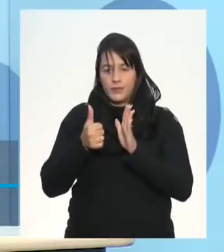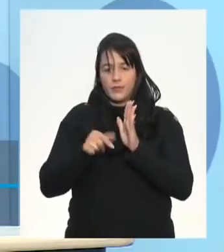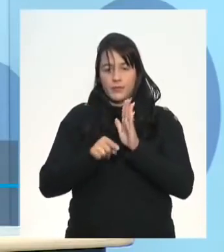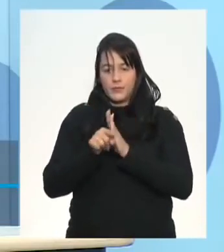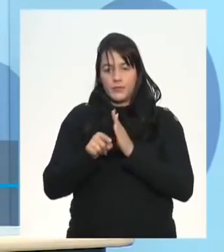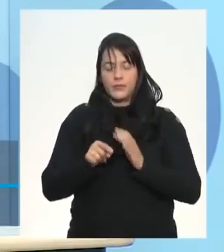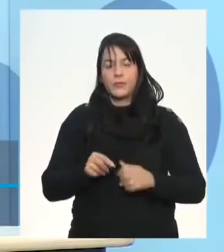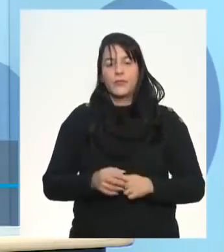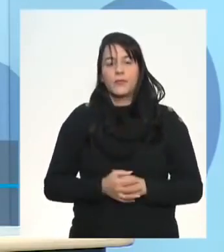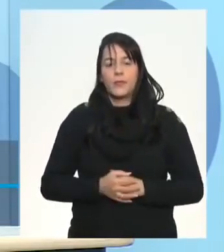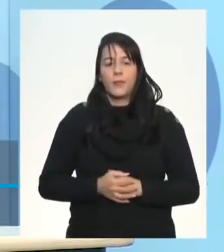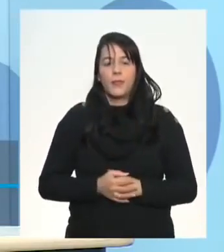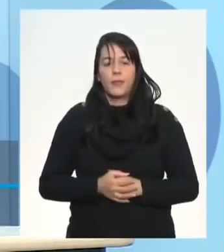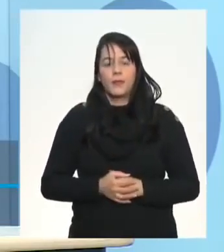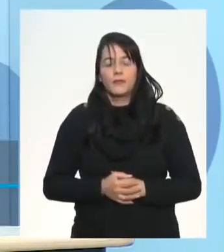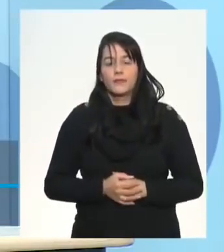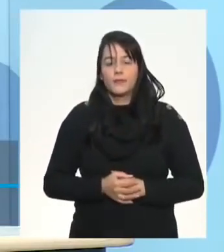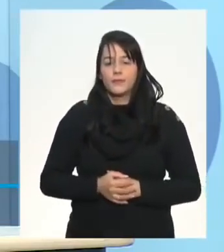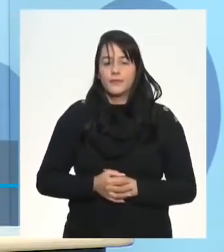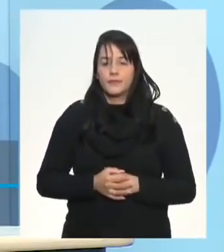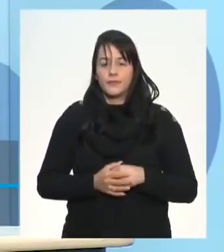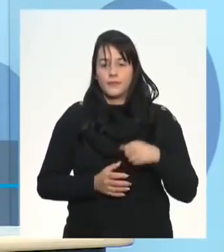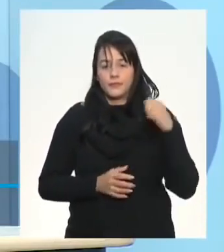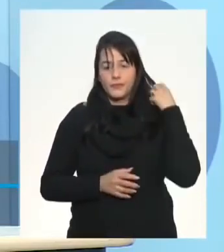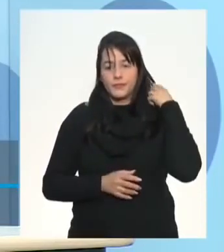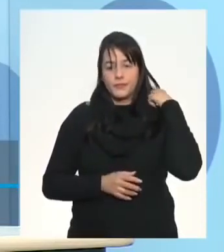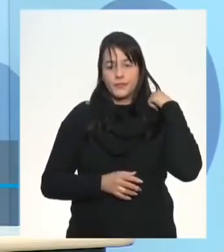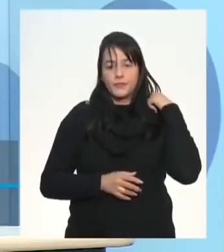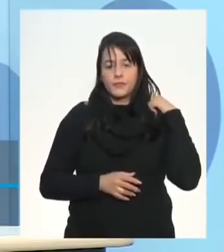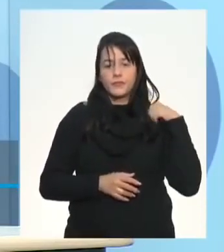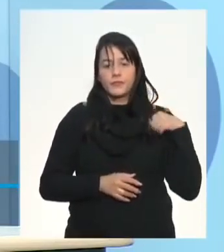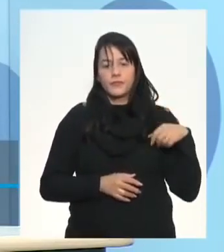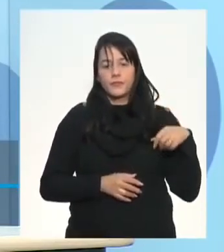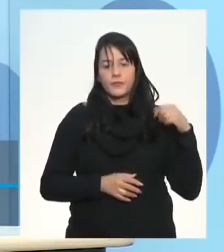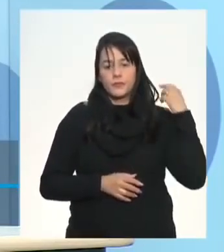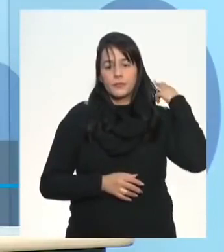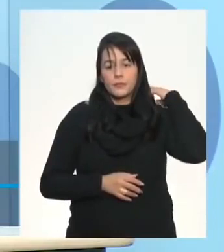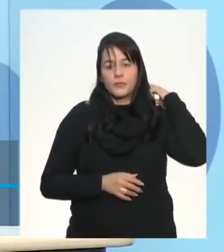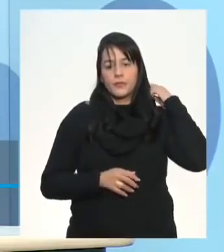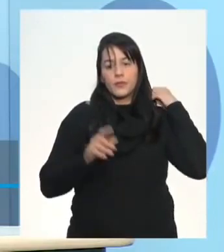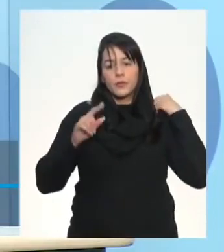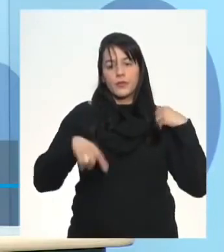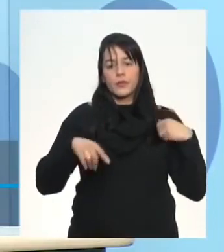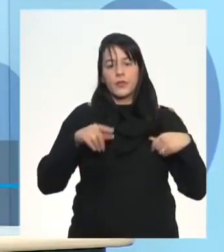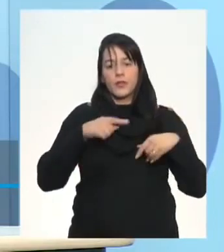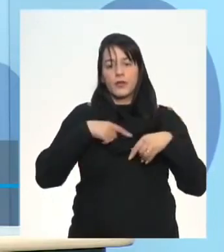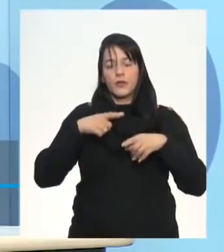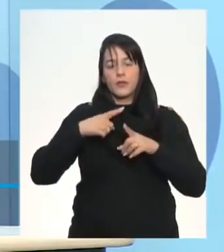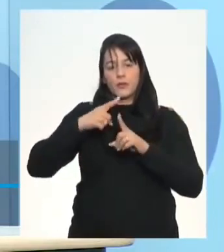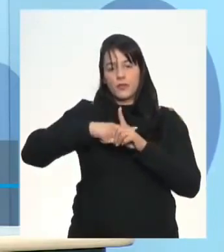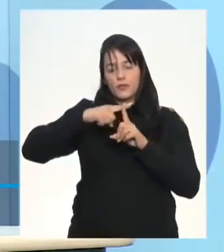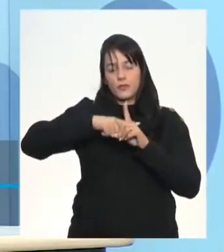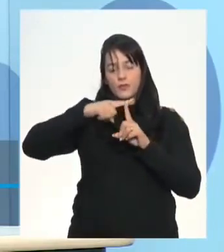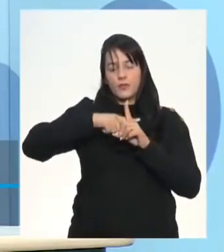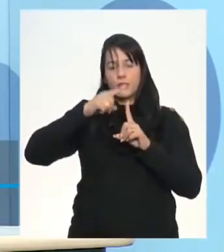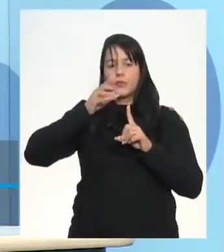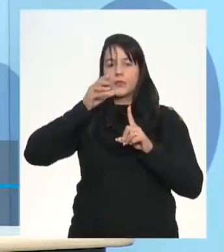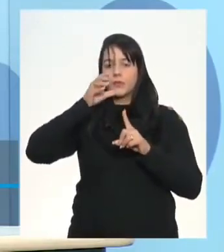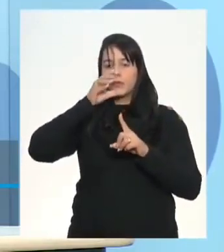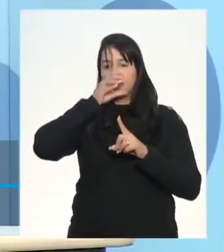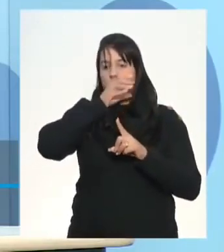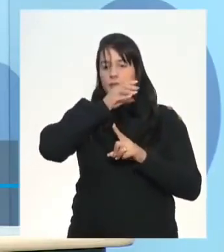A Maria Eduarda, da Pro Gilcileia, também. A temperatura, aquecimento. Ok. A